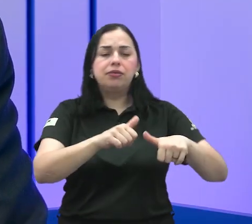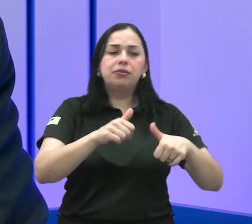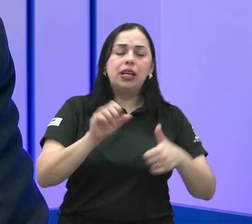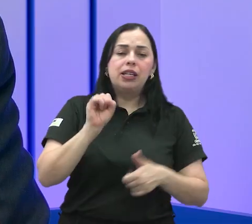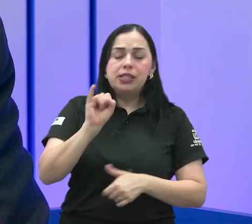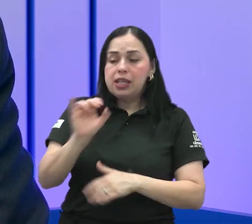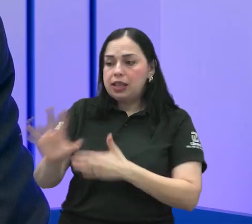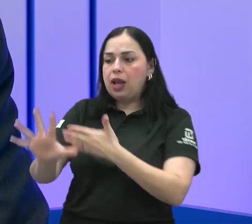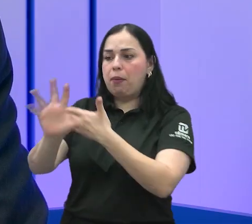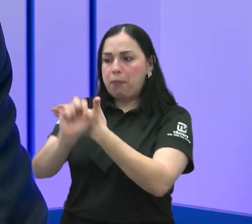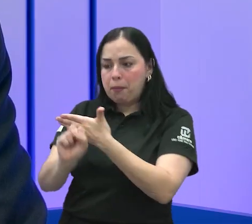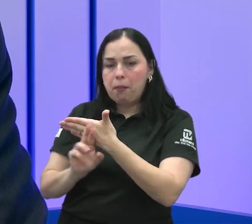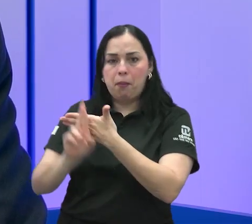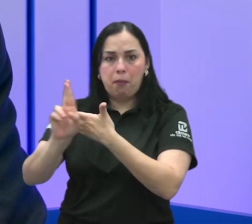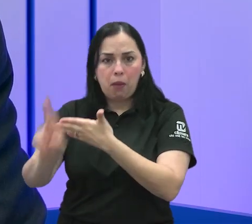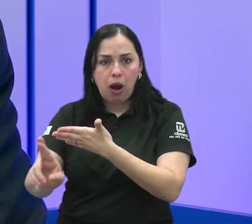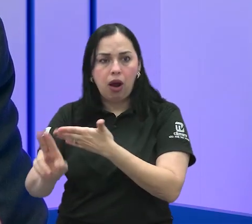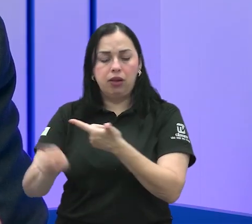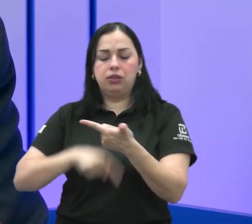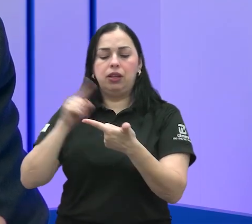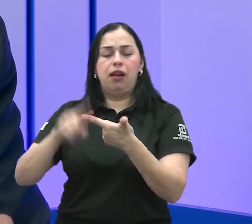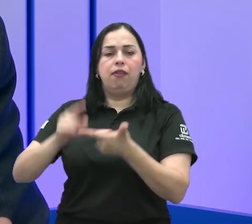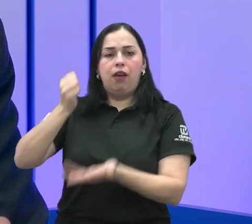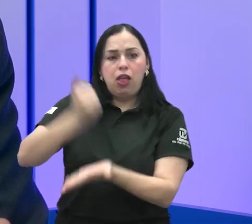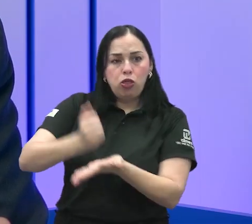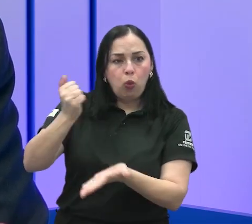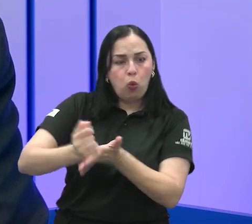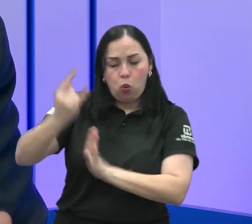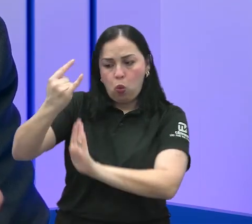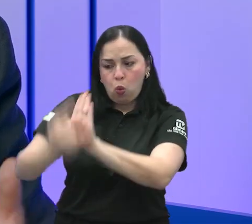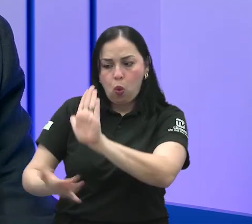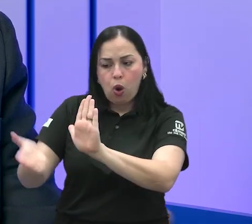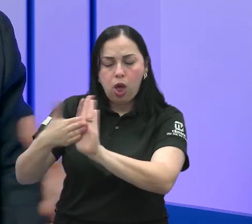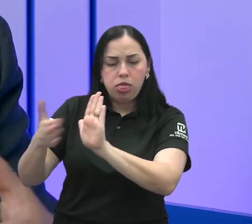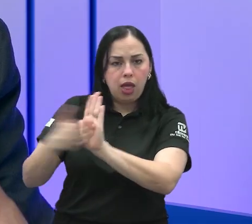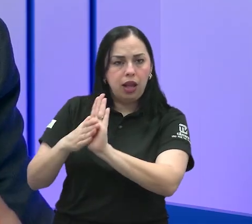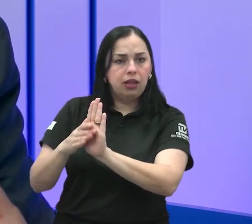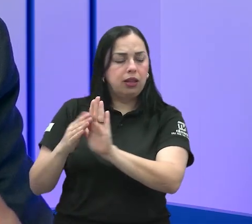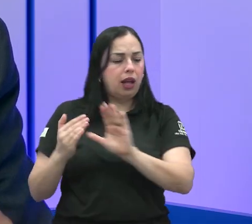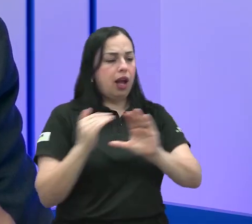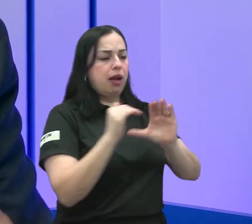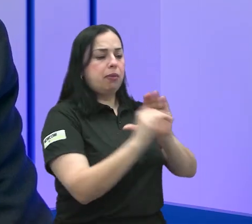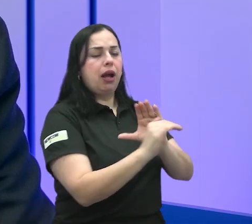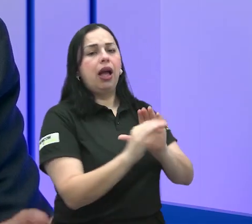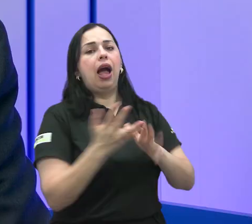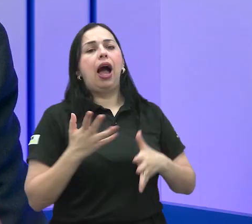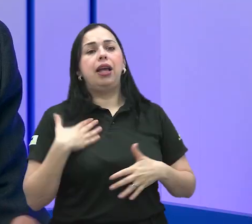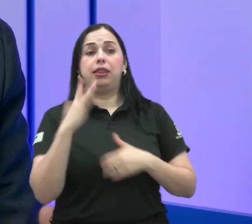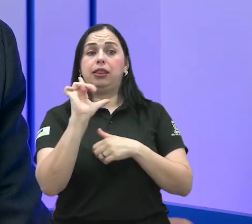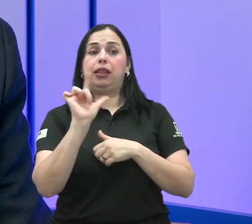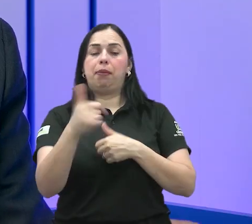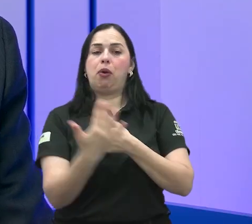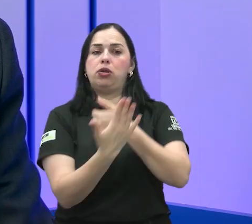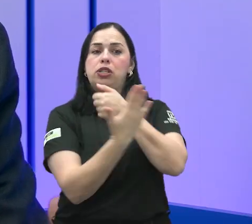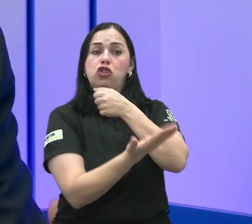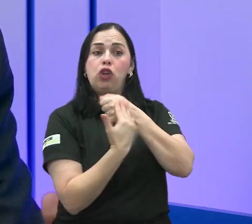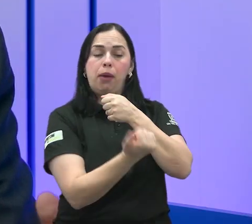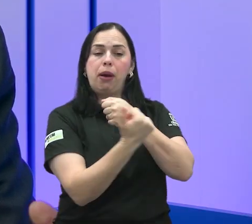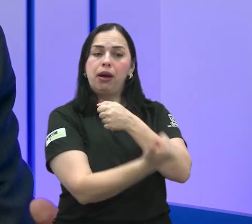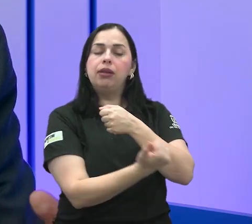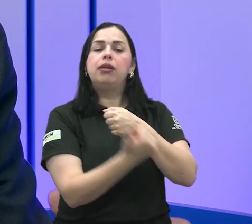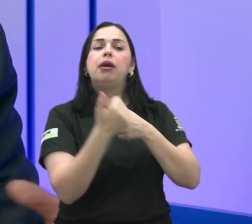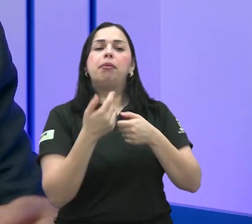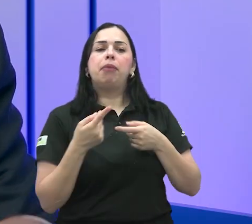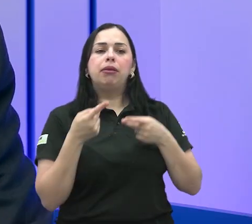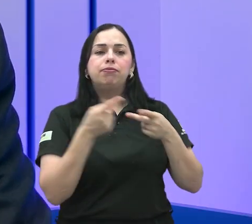algum tipo de legitimidade naquela reclamação. Havendo, eles chamam para uma composição, eles normalmente pedem 10 dias para